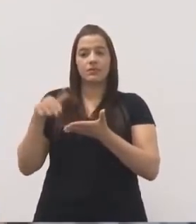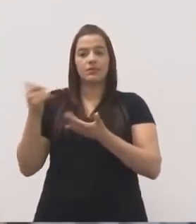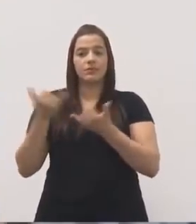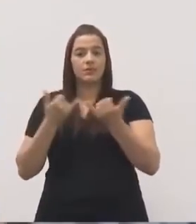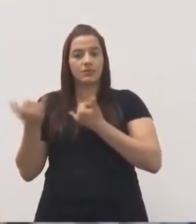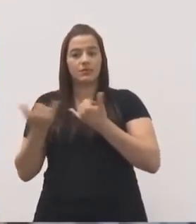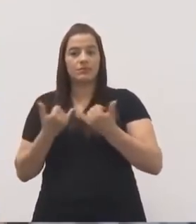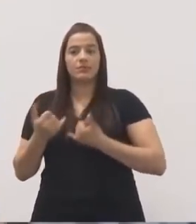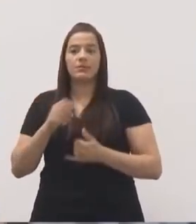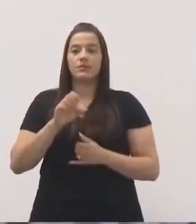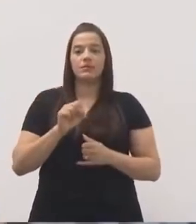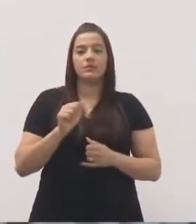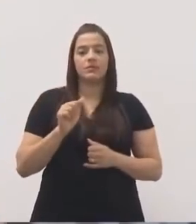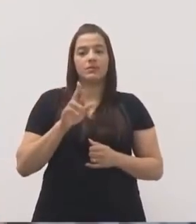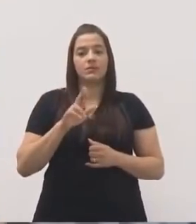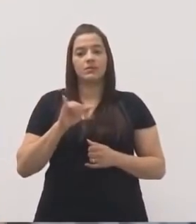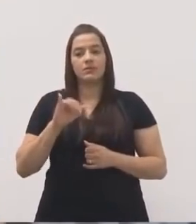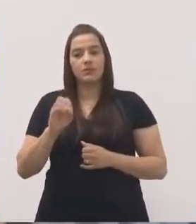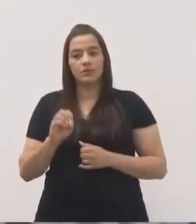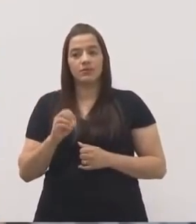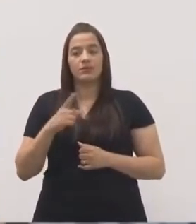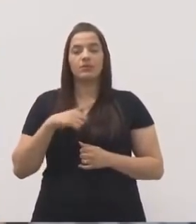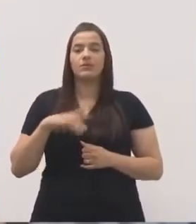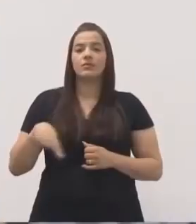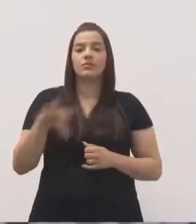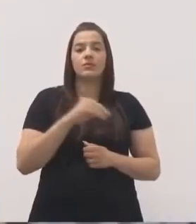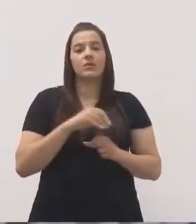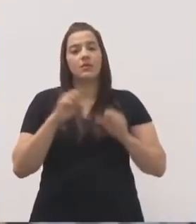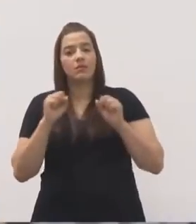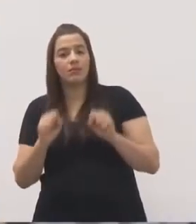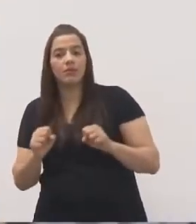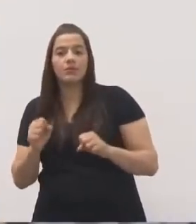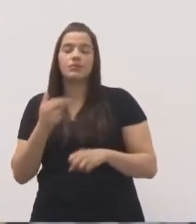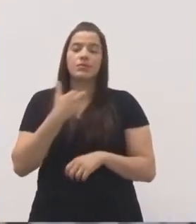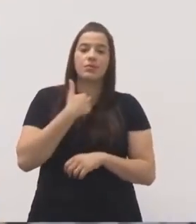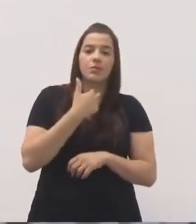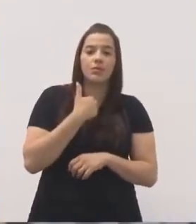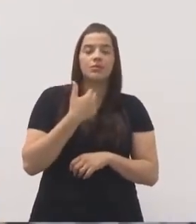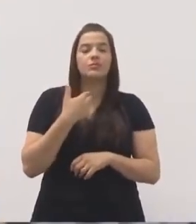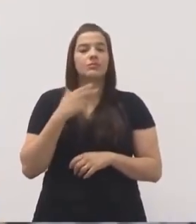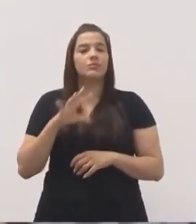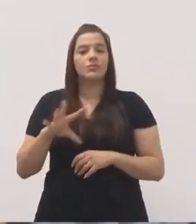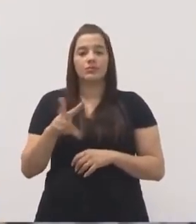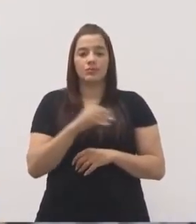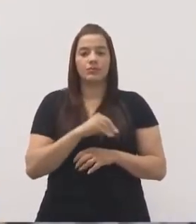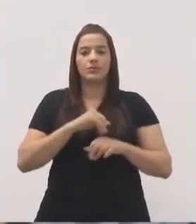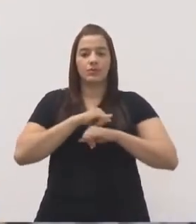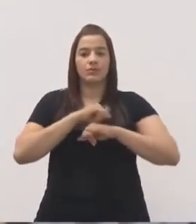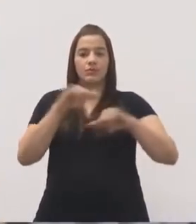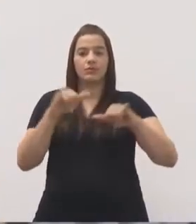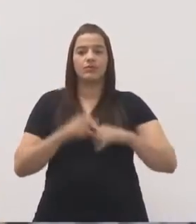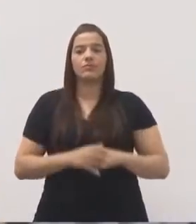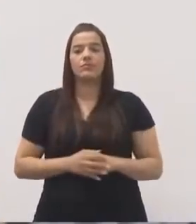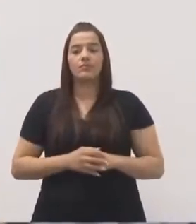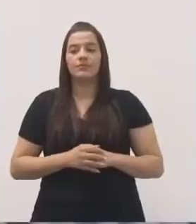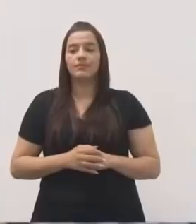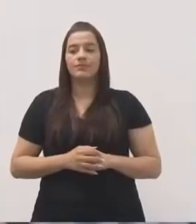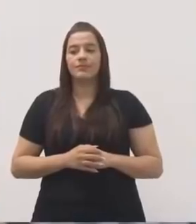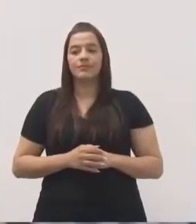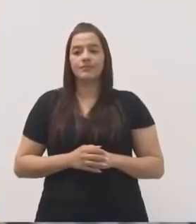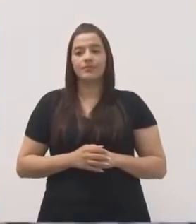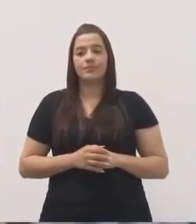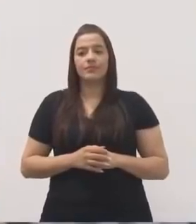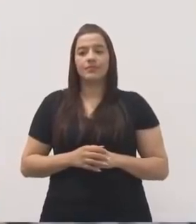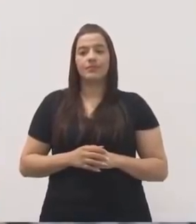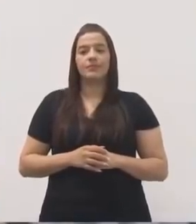Rio, né? Em breve deve sair tudo, quem pode, quem não pode, e a gente vai divulgando. Exato. E perguntaram em